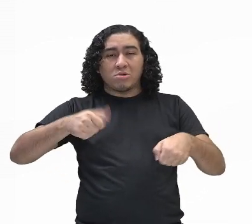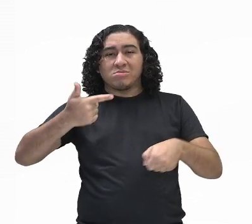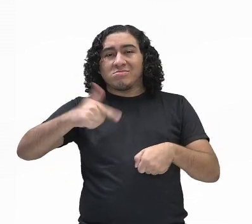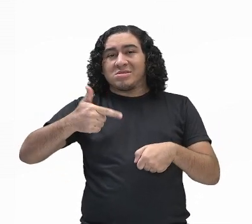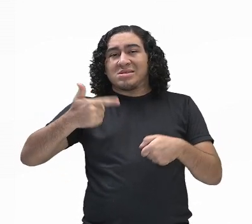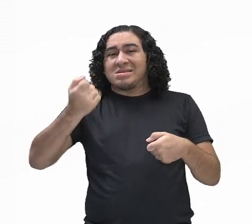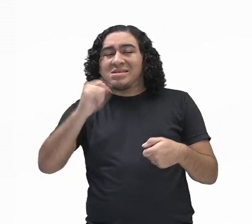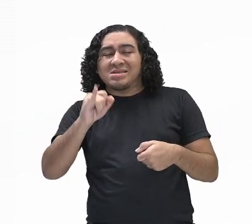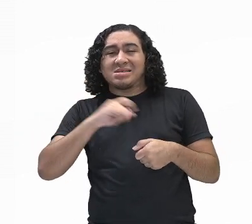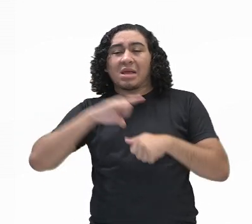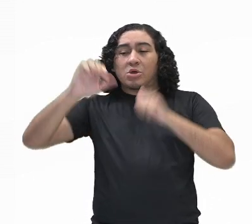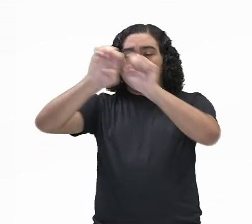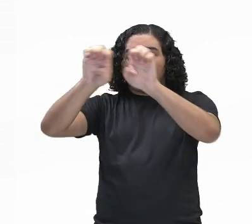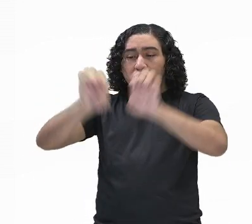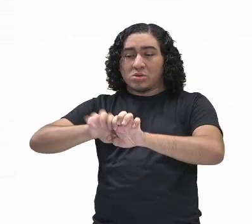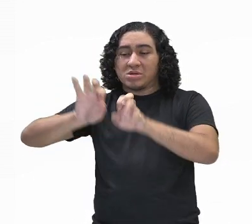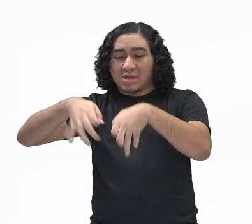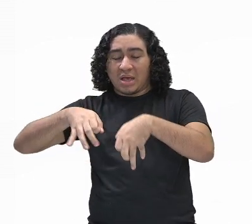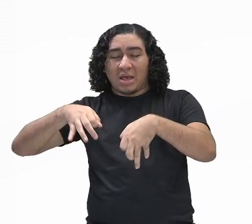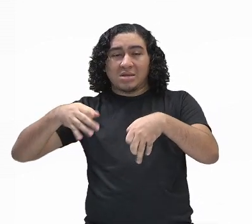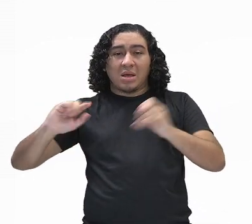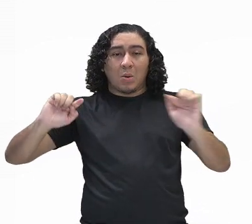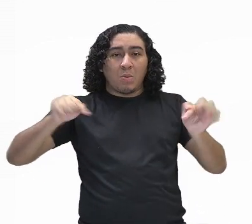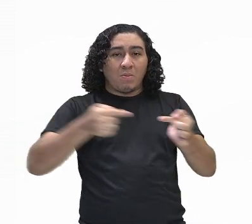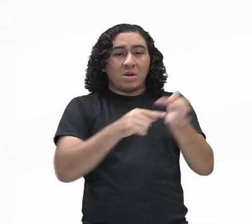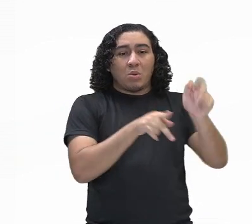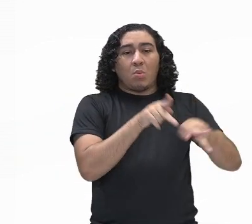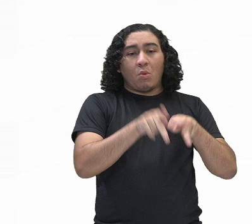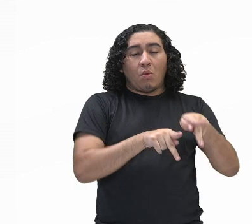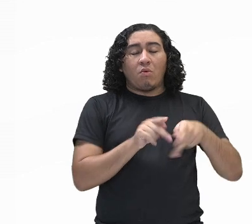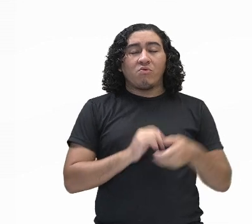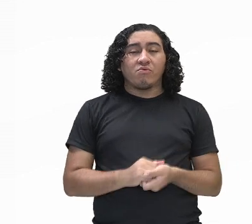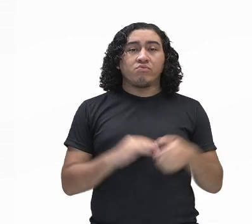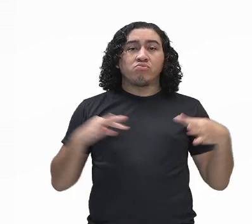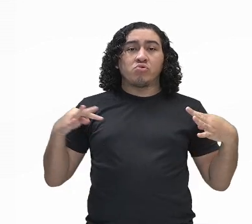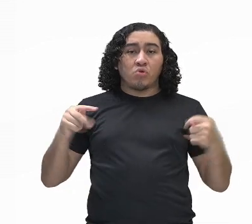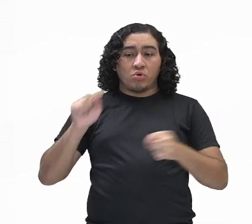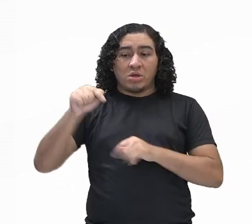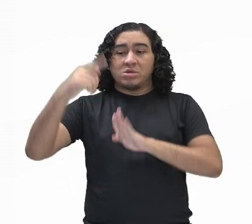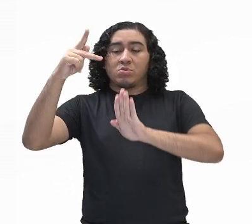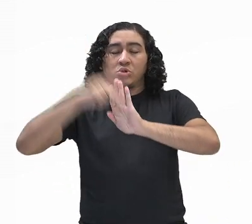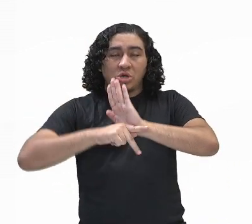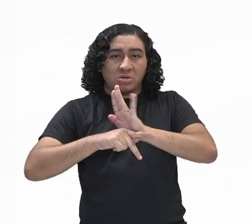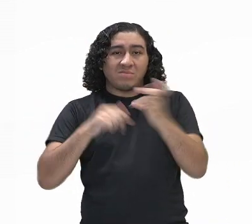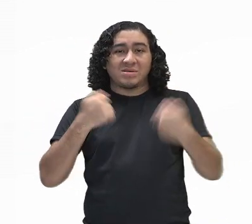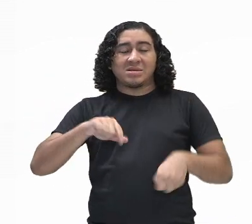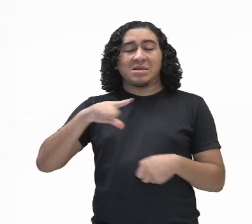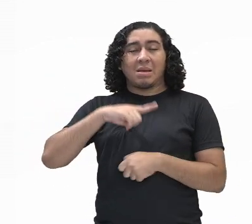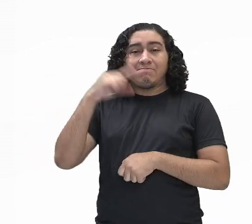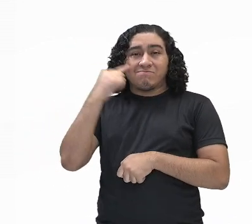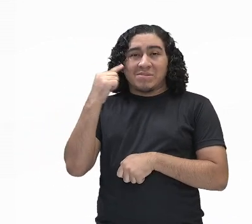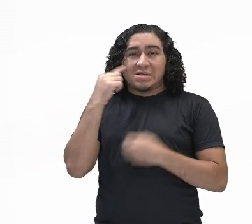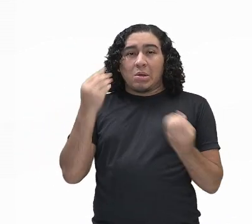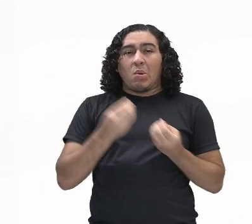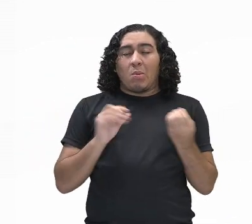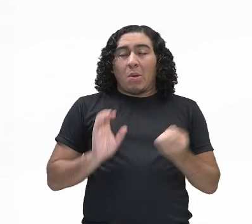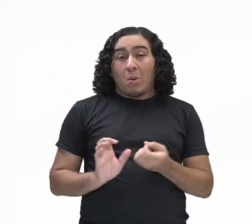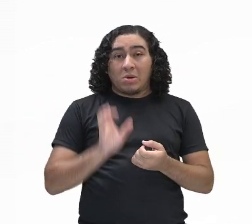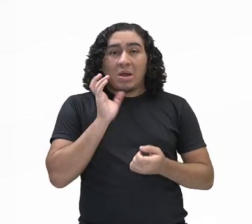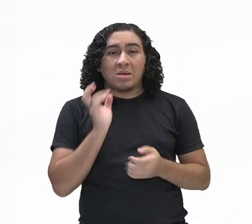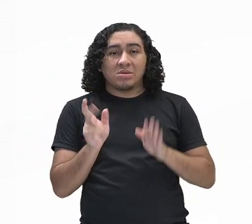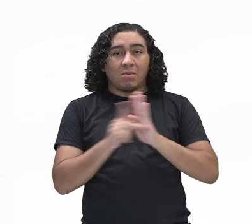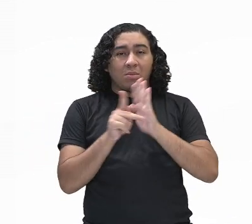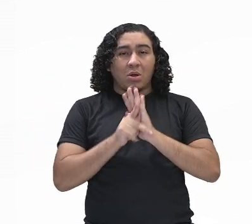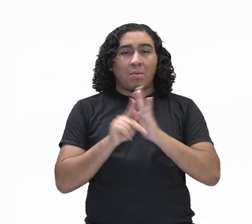vai atender aquela população ou não. Então, tudo isso faz parte, aí deveria, né, fazer parte de um processo